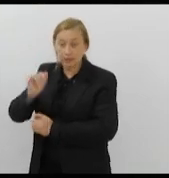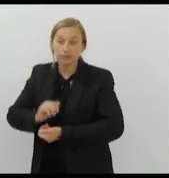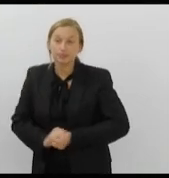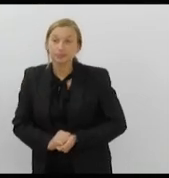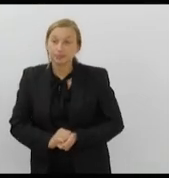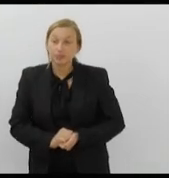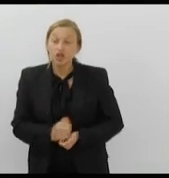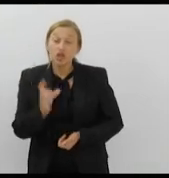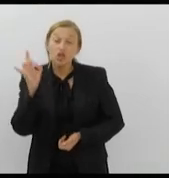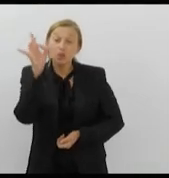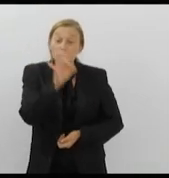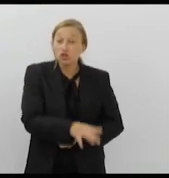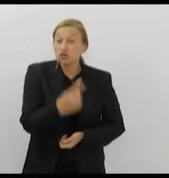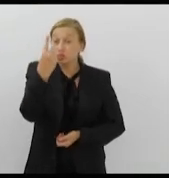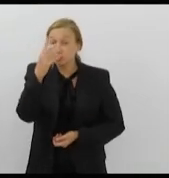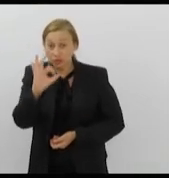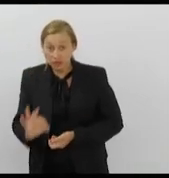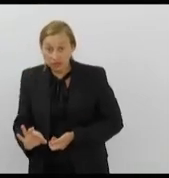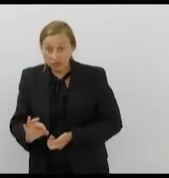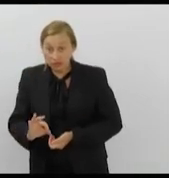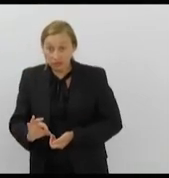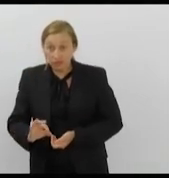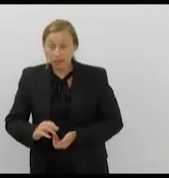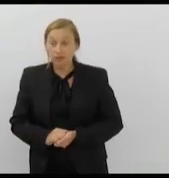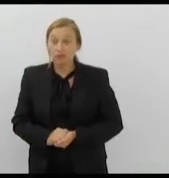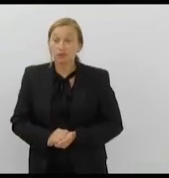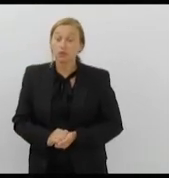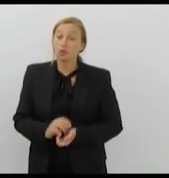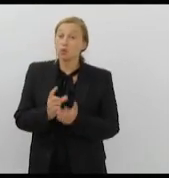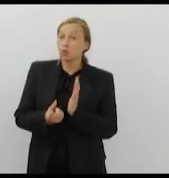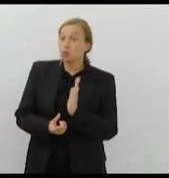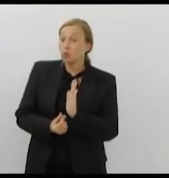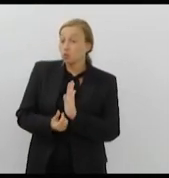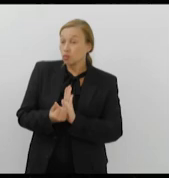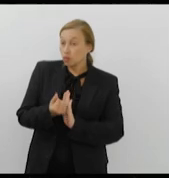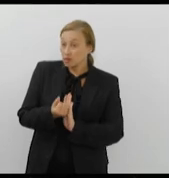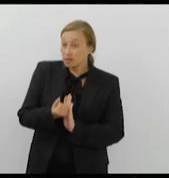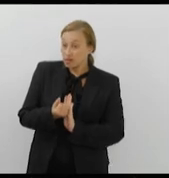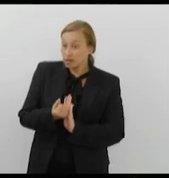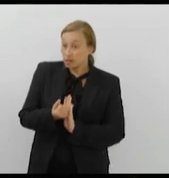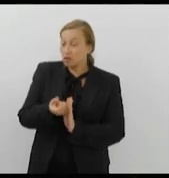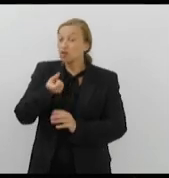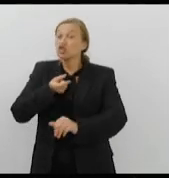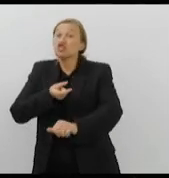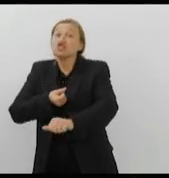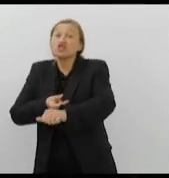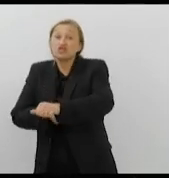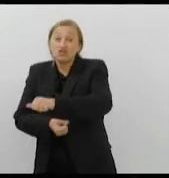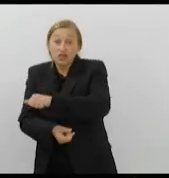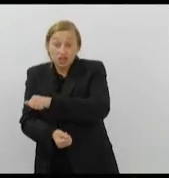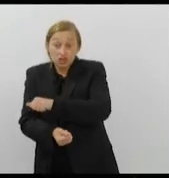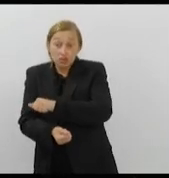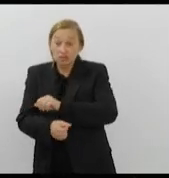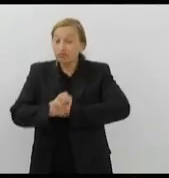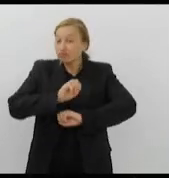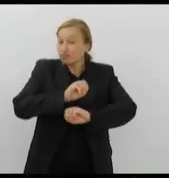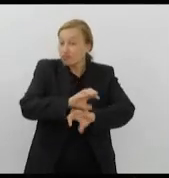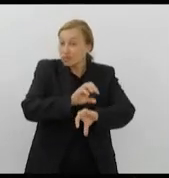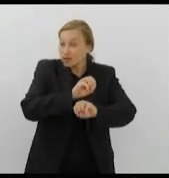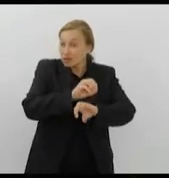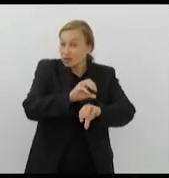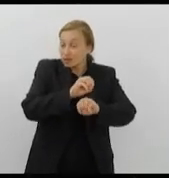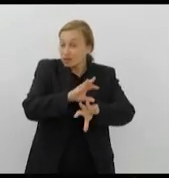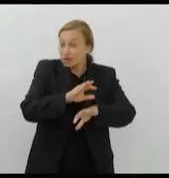E o último 1% sairia no orçamento de investimento em educação,